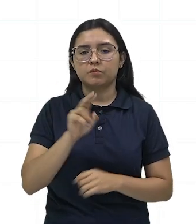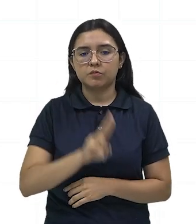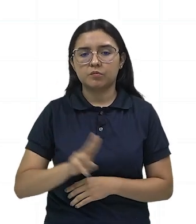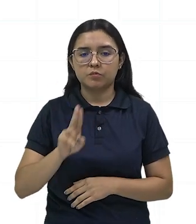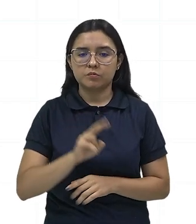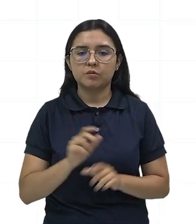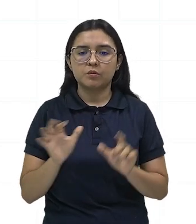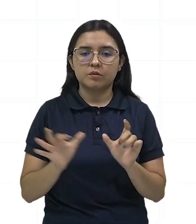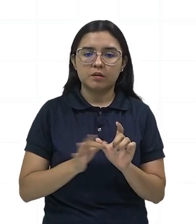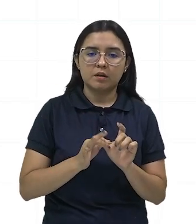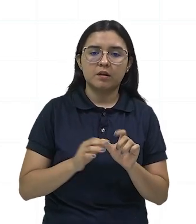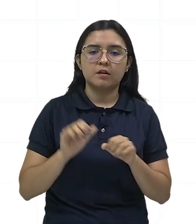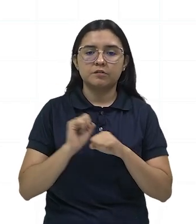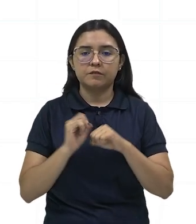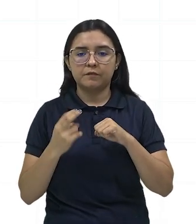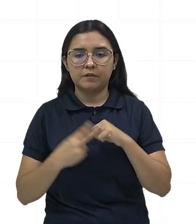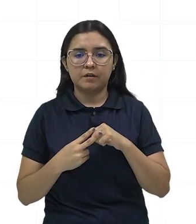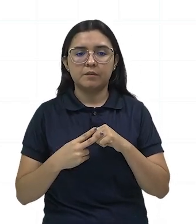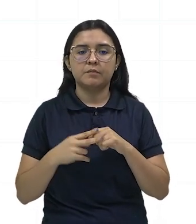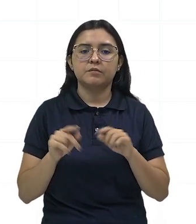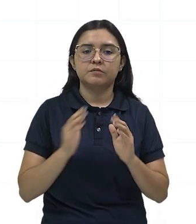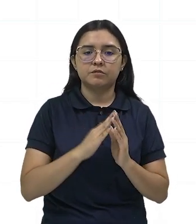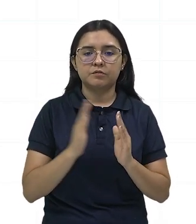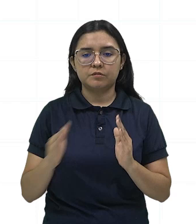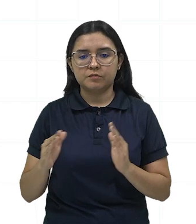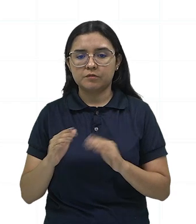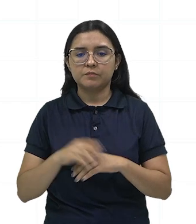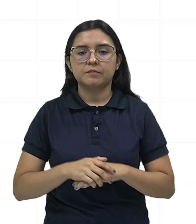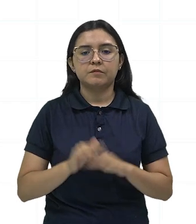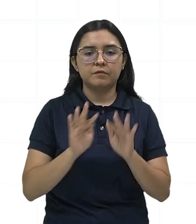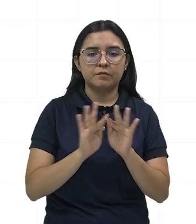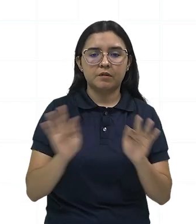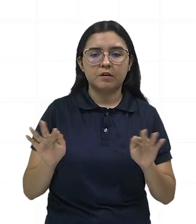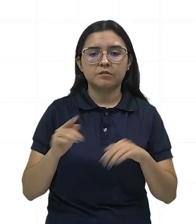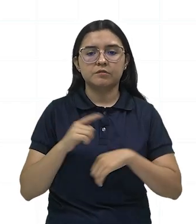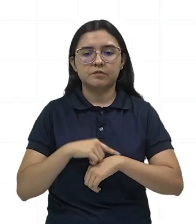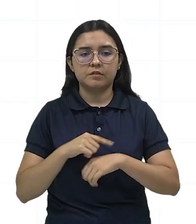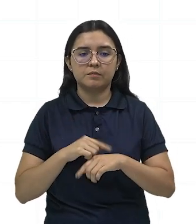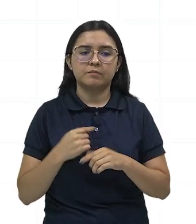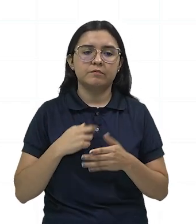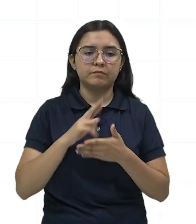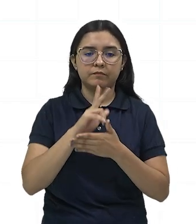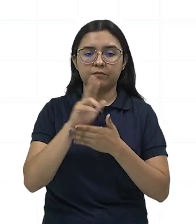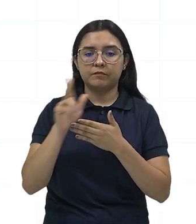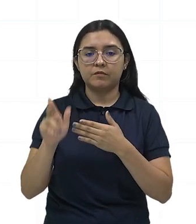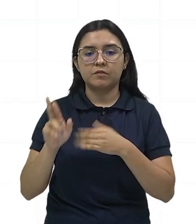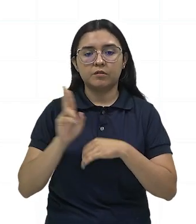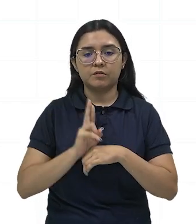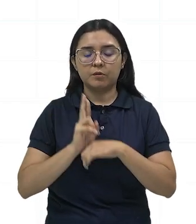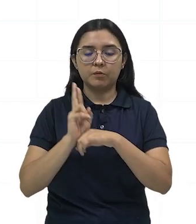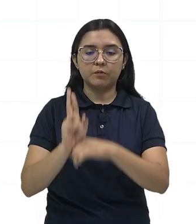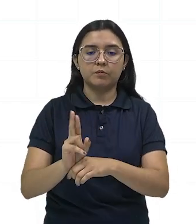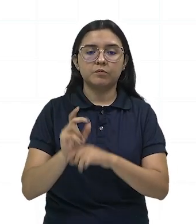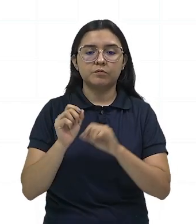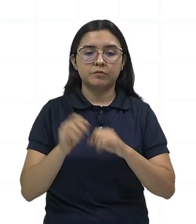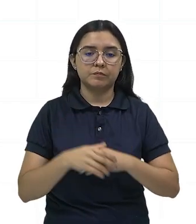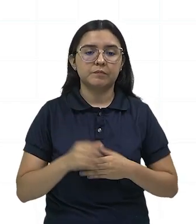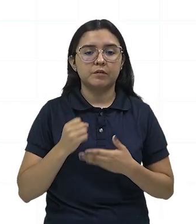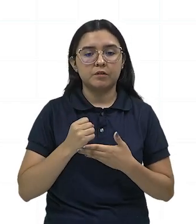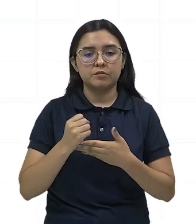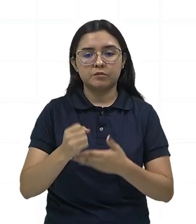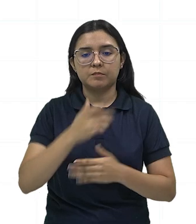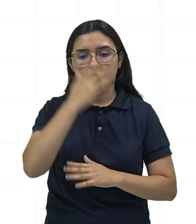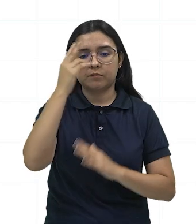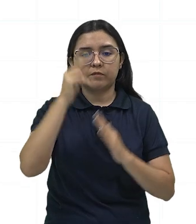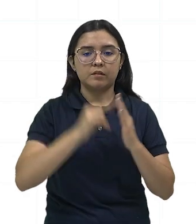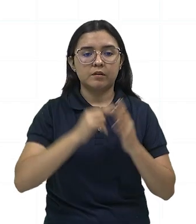de conectivos, advérbios de sequência, expressões de tempo, entre outros recursos, que orientam o leitor na